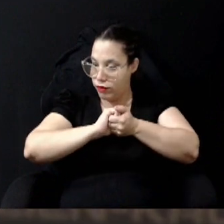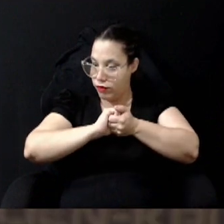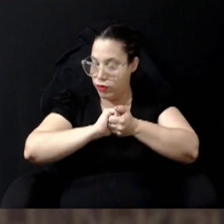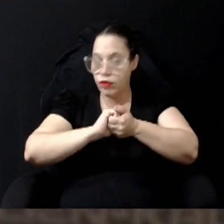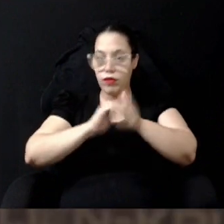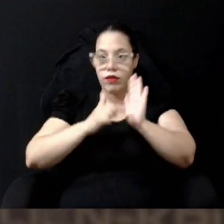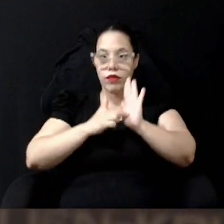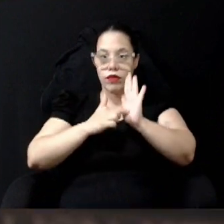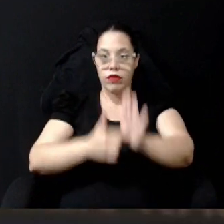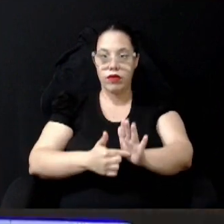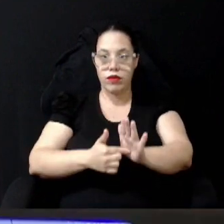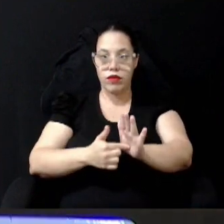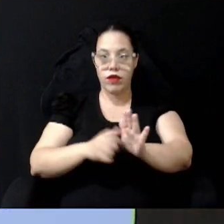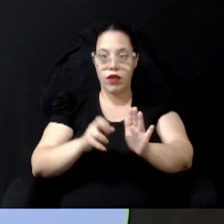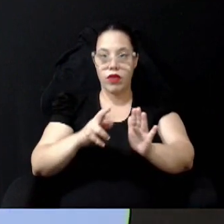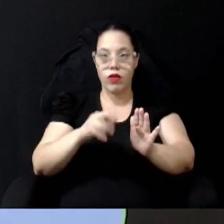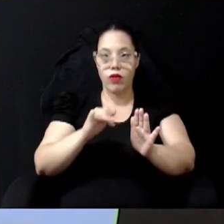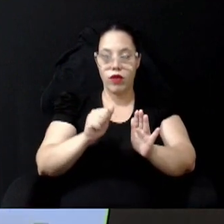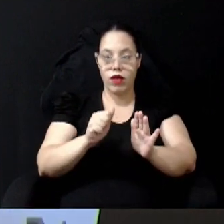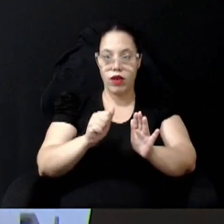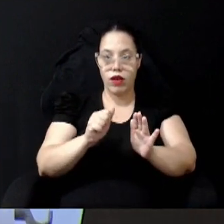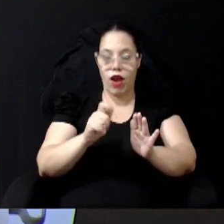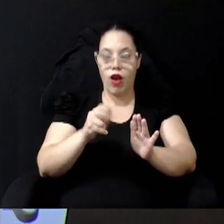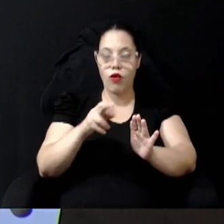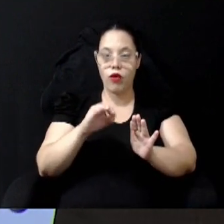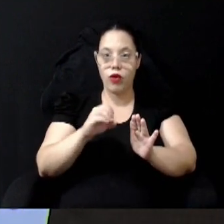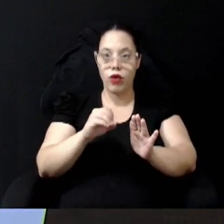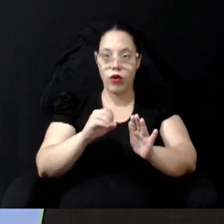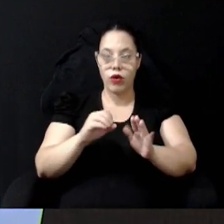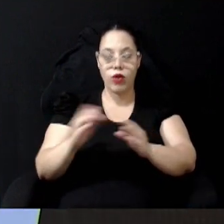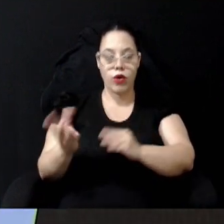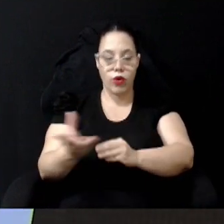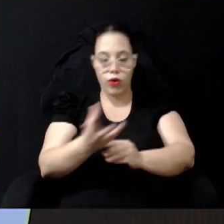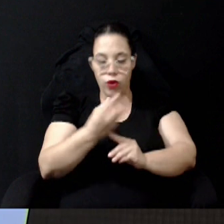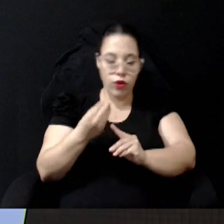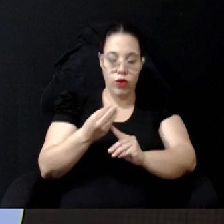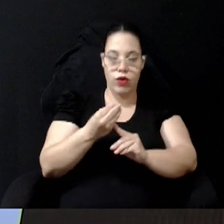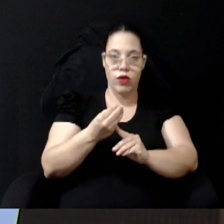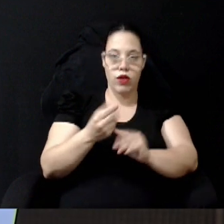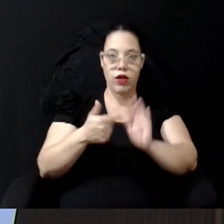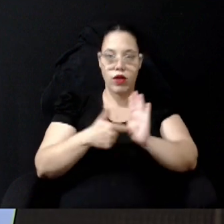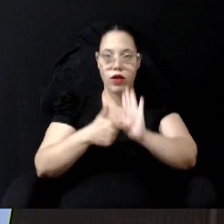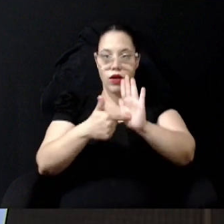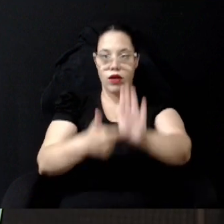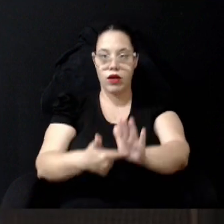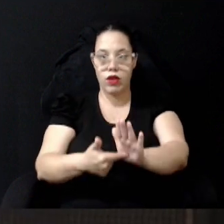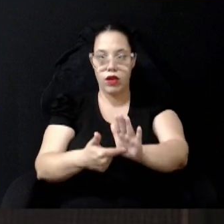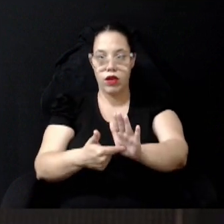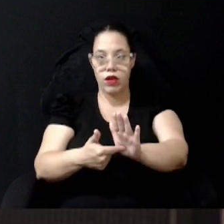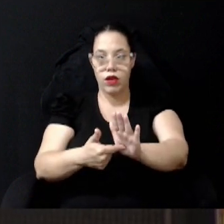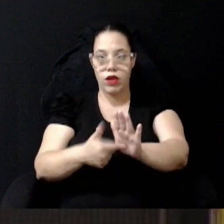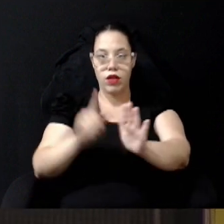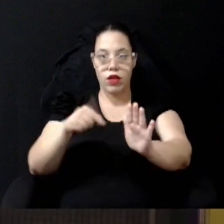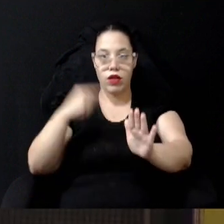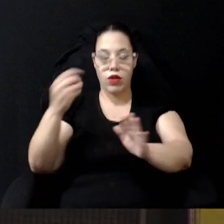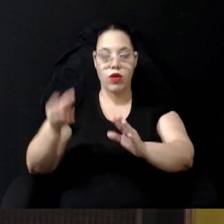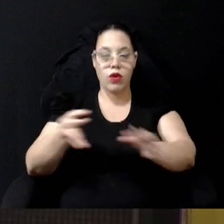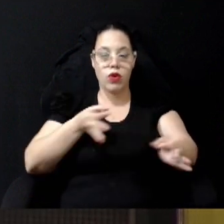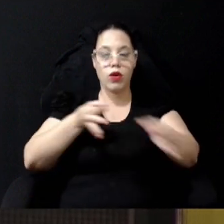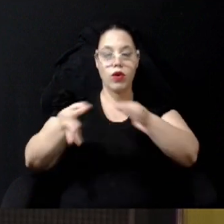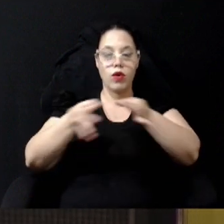Feira Afromix, os artistas que vão se apresentar aqui posteriormente, os organizadores da